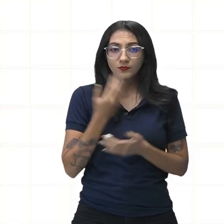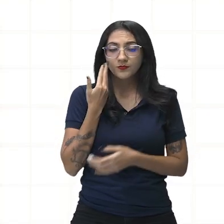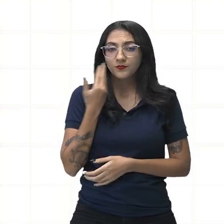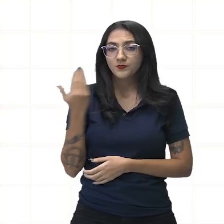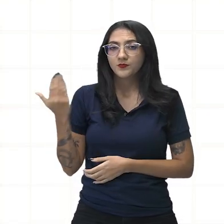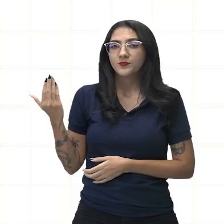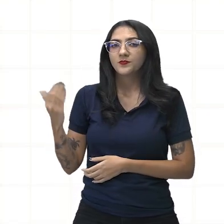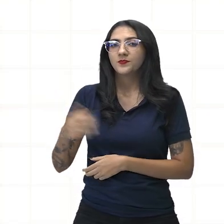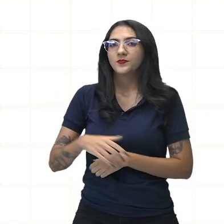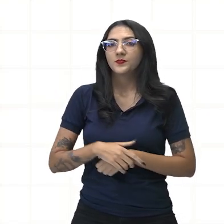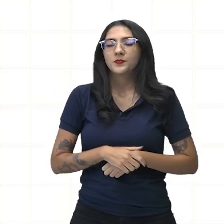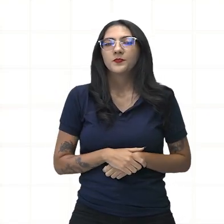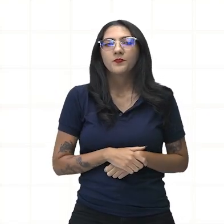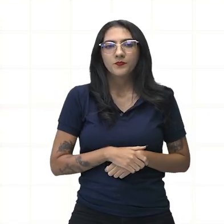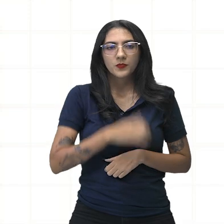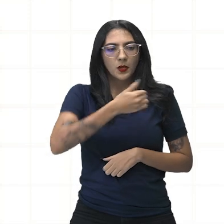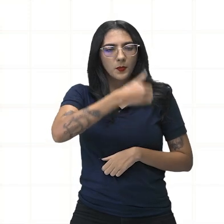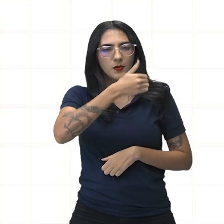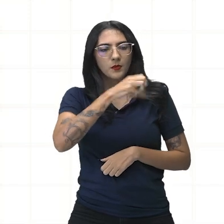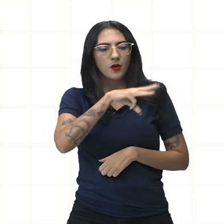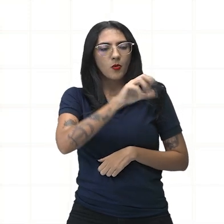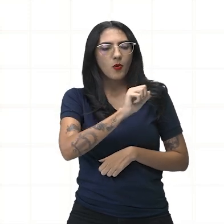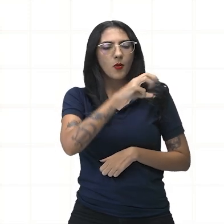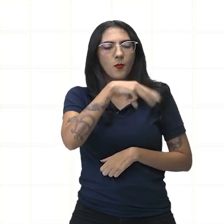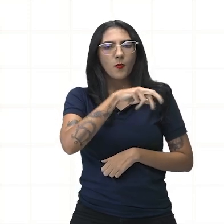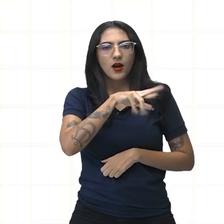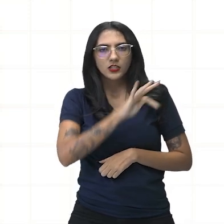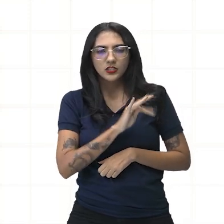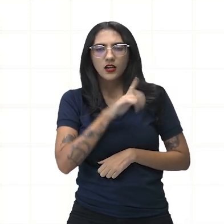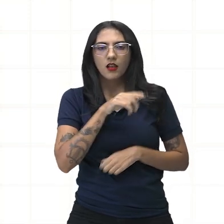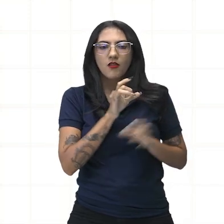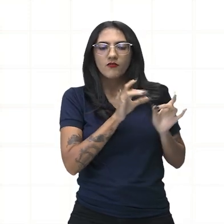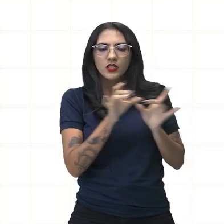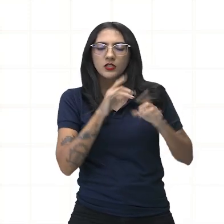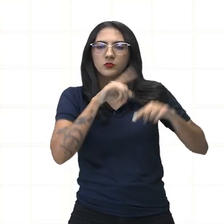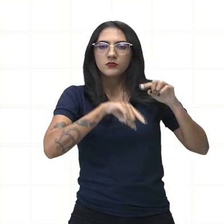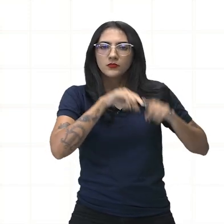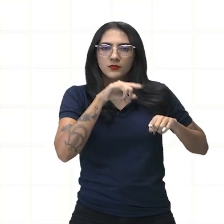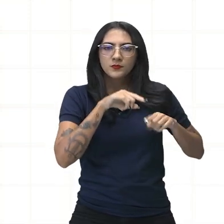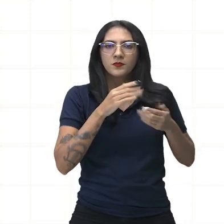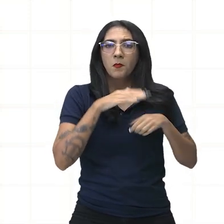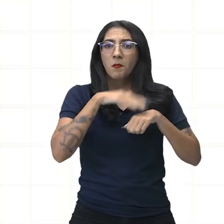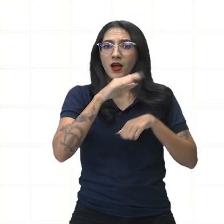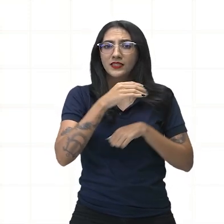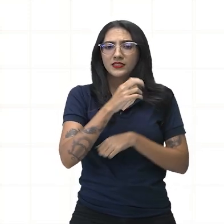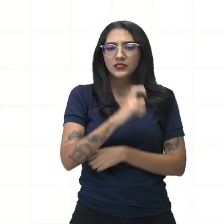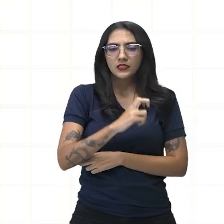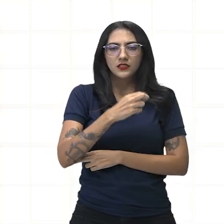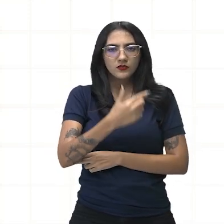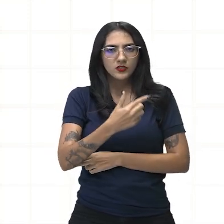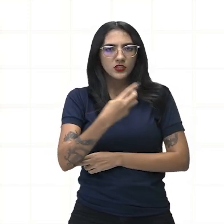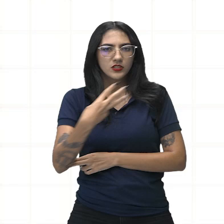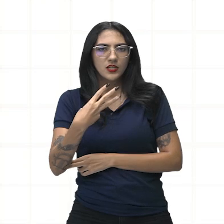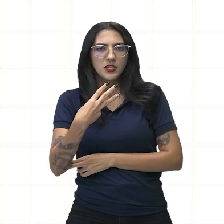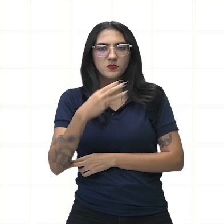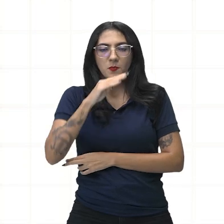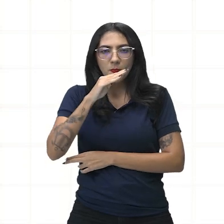para vocês. A Walmart, que trabalha ali no varejo, mais de 523 bilhões de